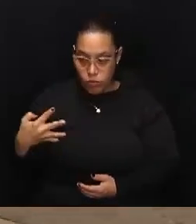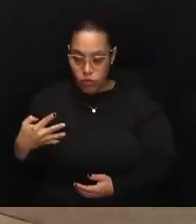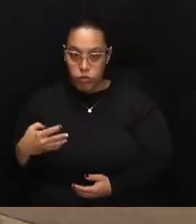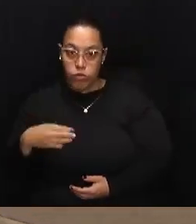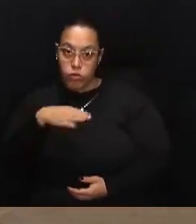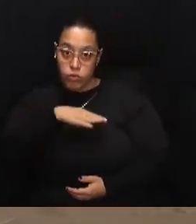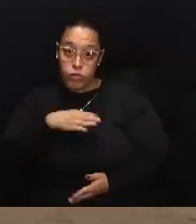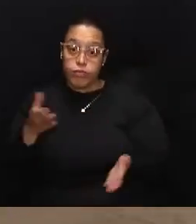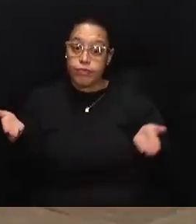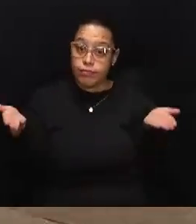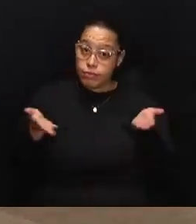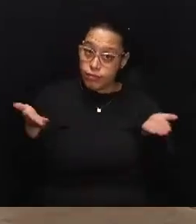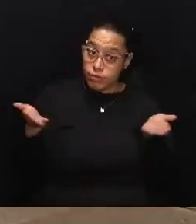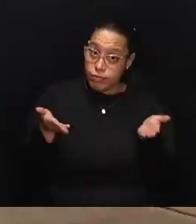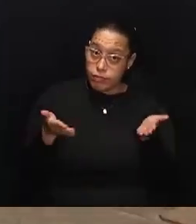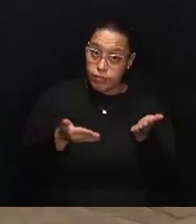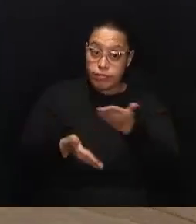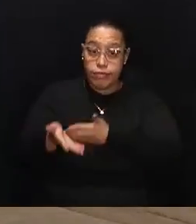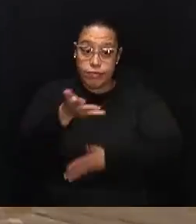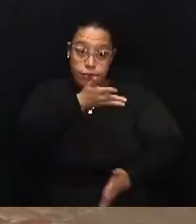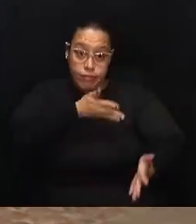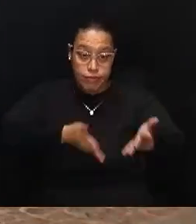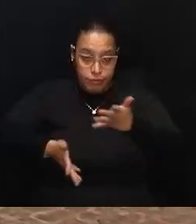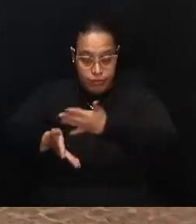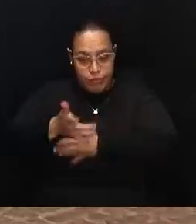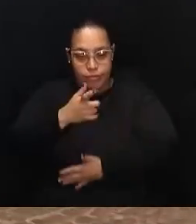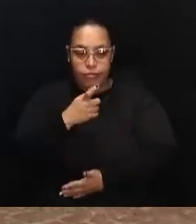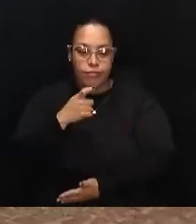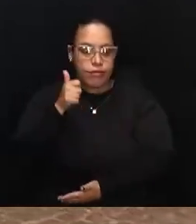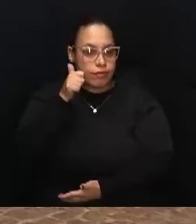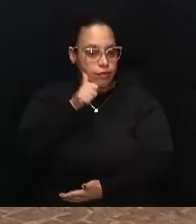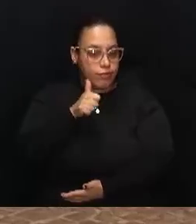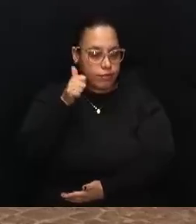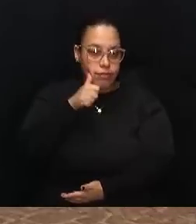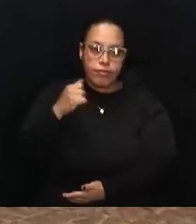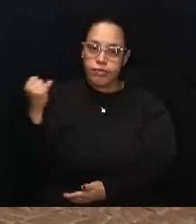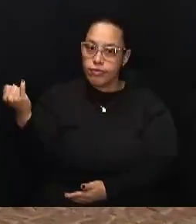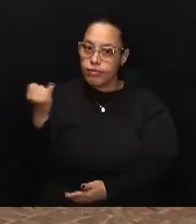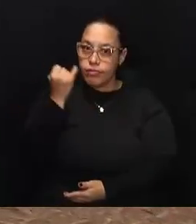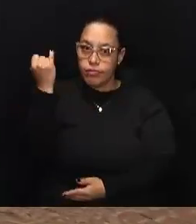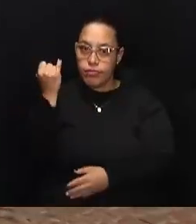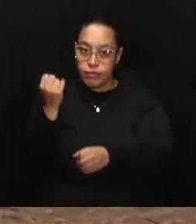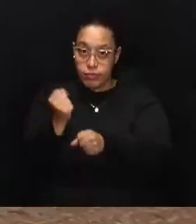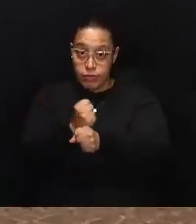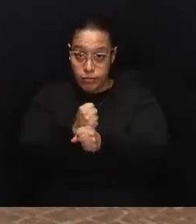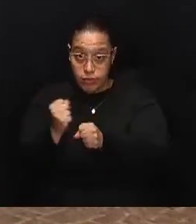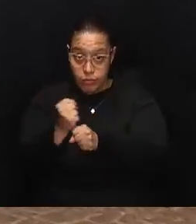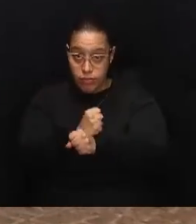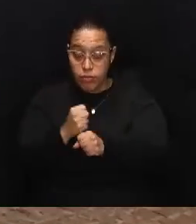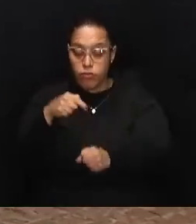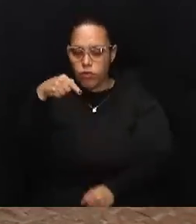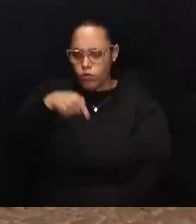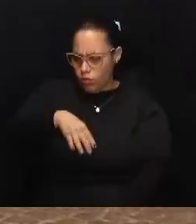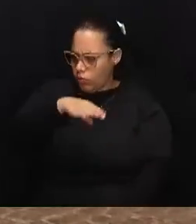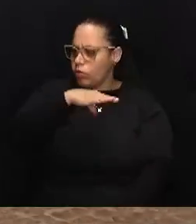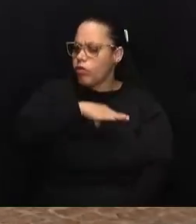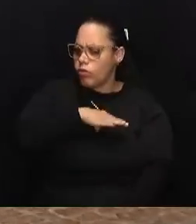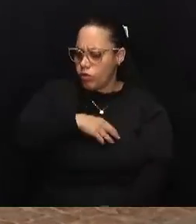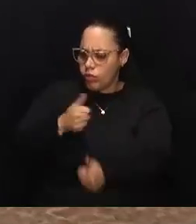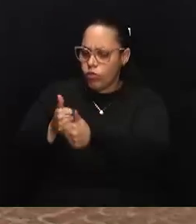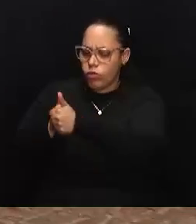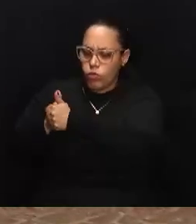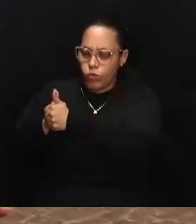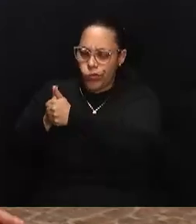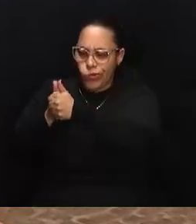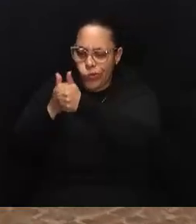1774 até a cidade de hoje, a participação feminina foi fundamental na construção do